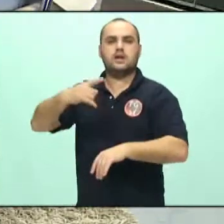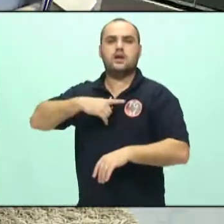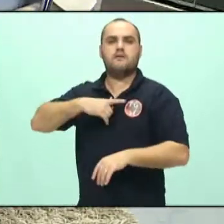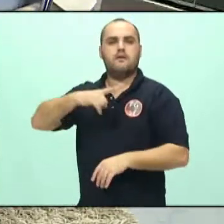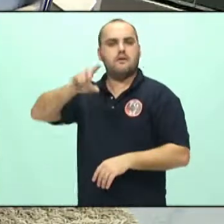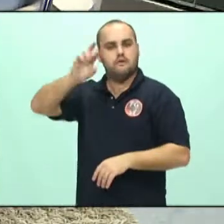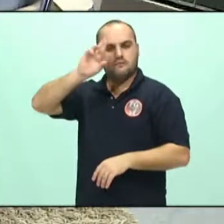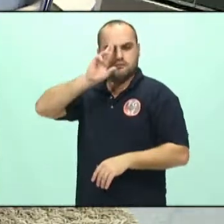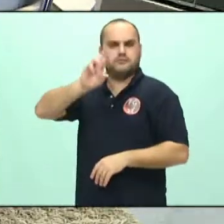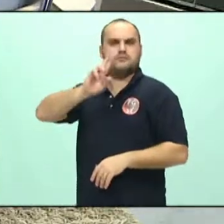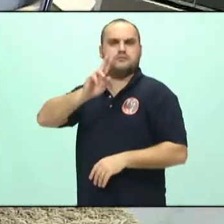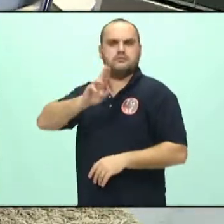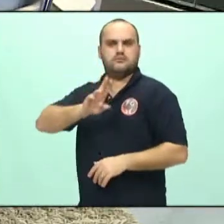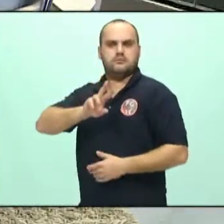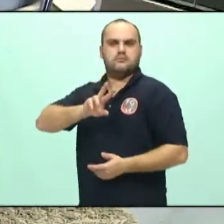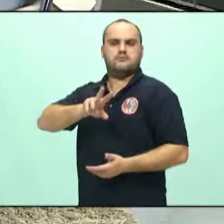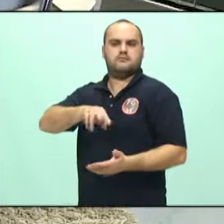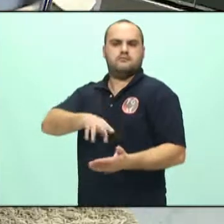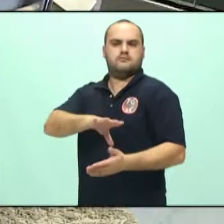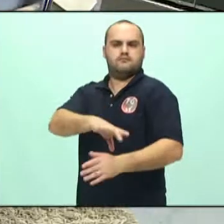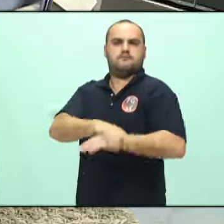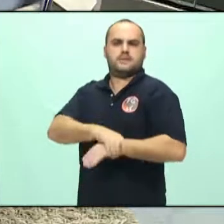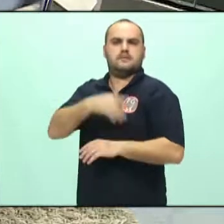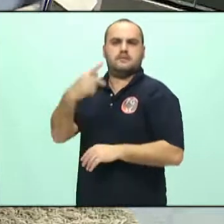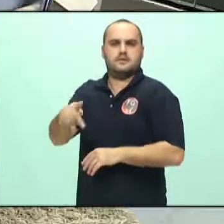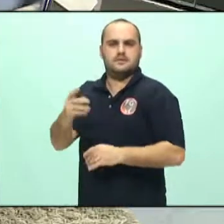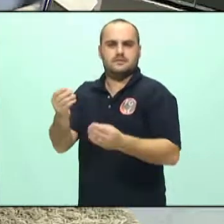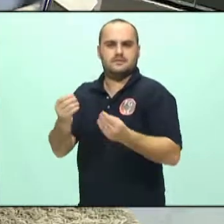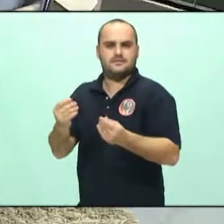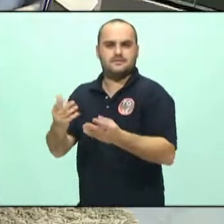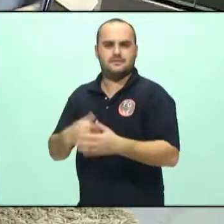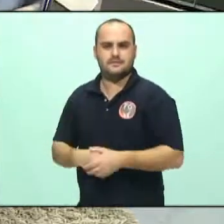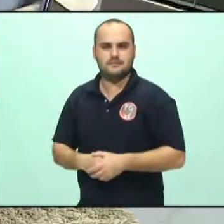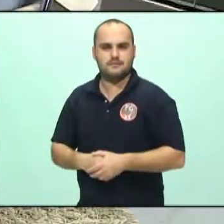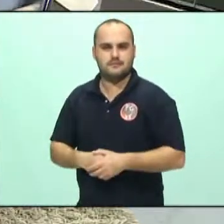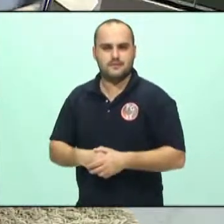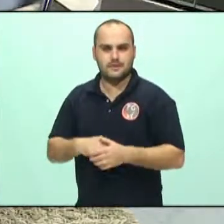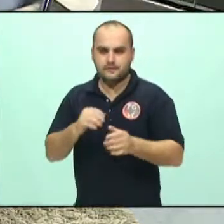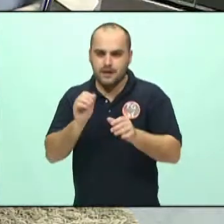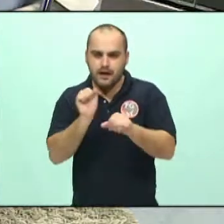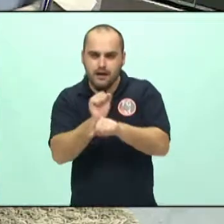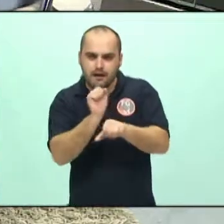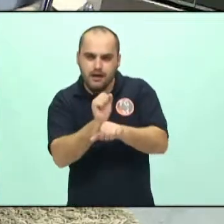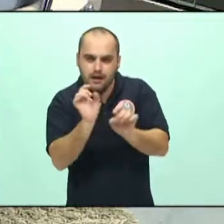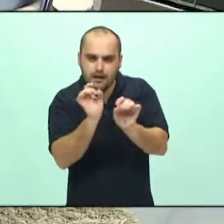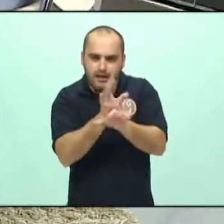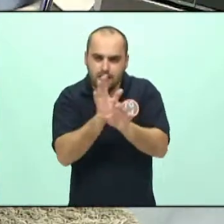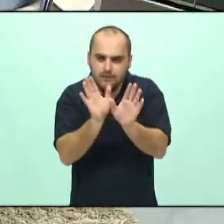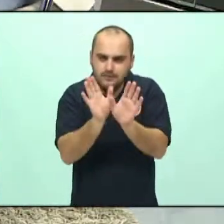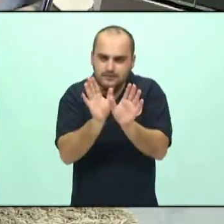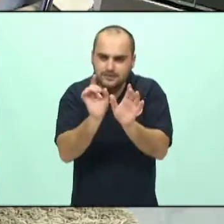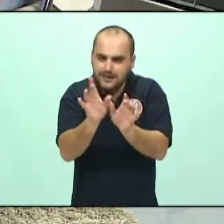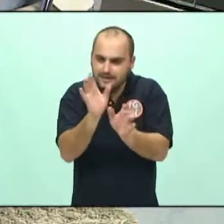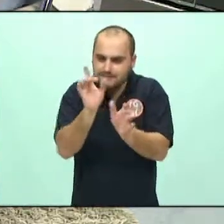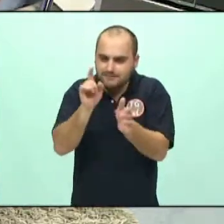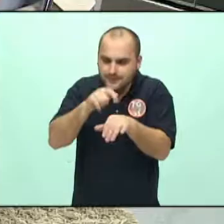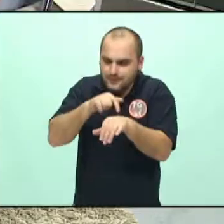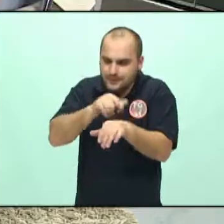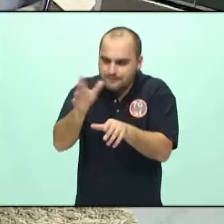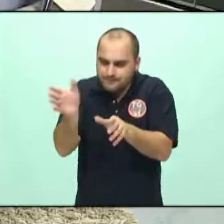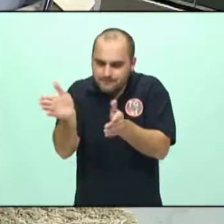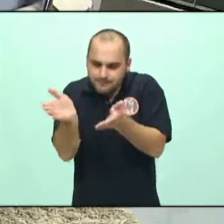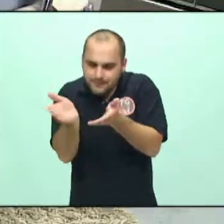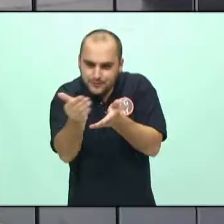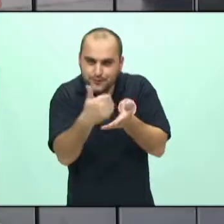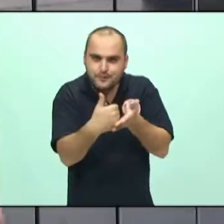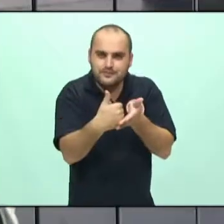terreno. E que na hora que tiver tudo prontinho para colher, tu também não vai ali fechar o terreno. Entendeu? A prefeitura é só intermediar. E poderia até